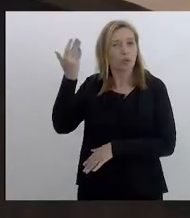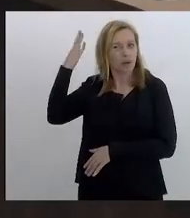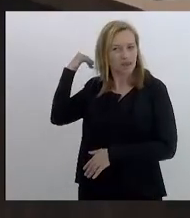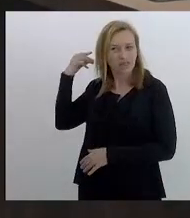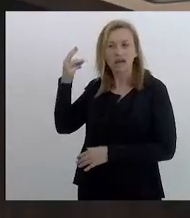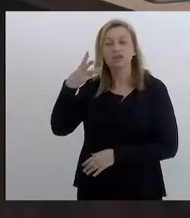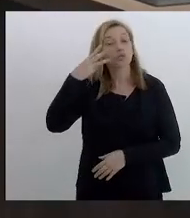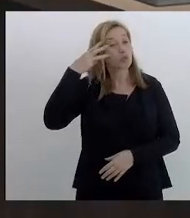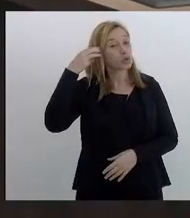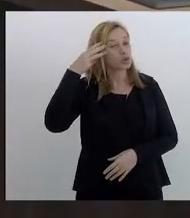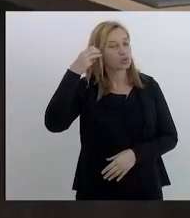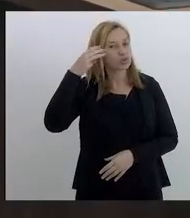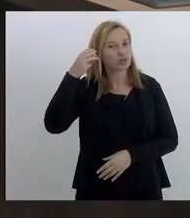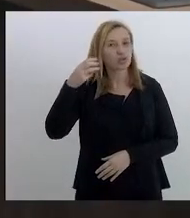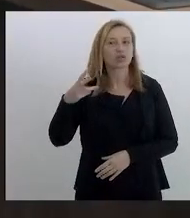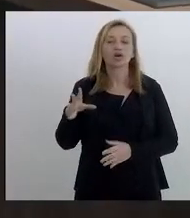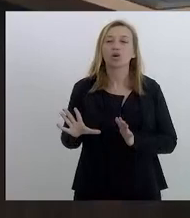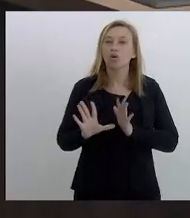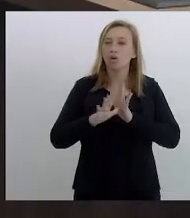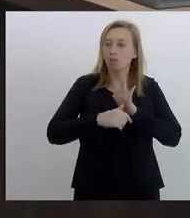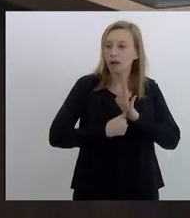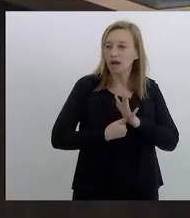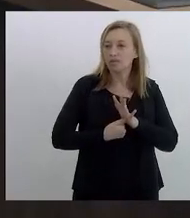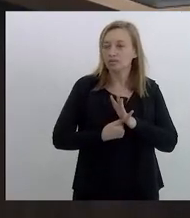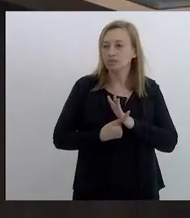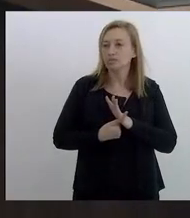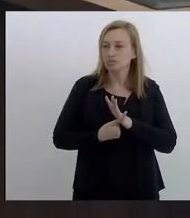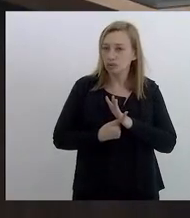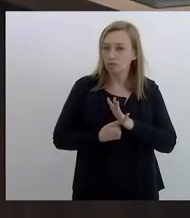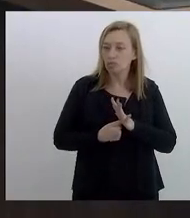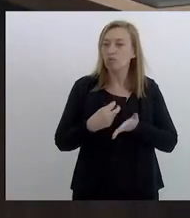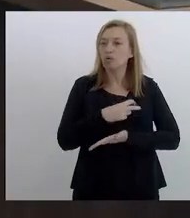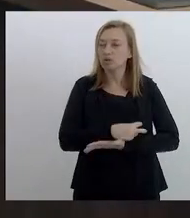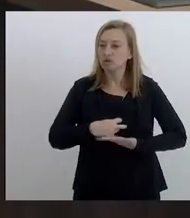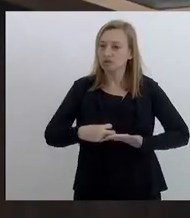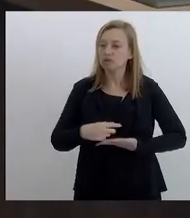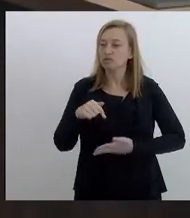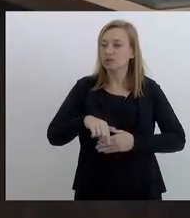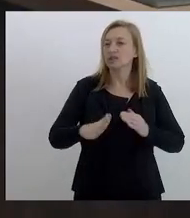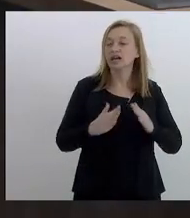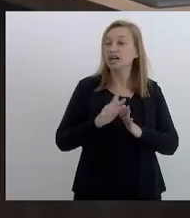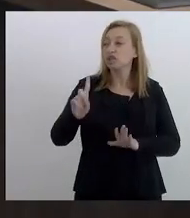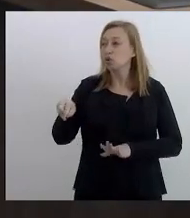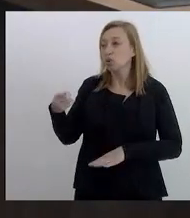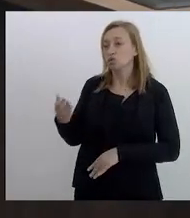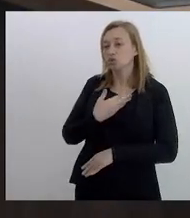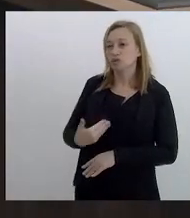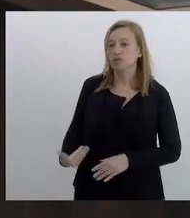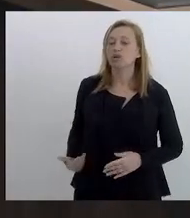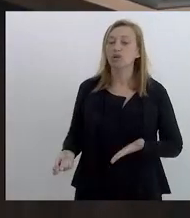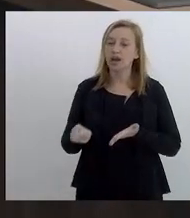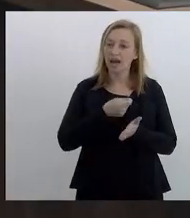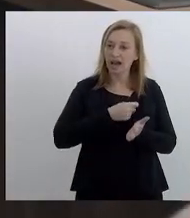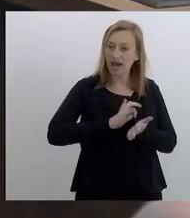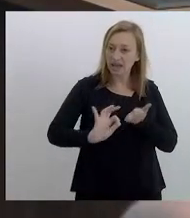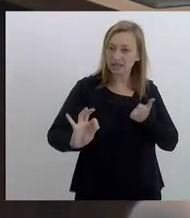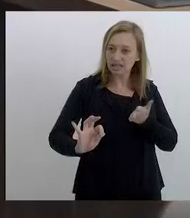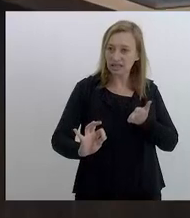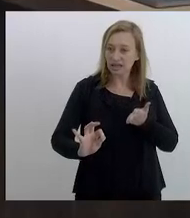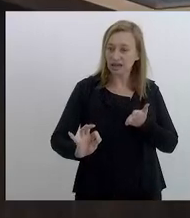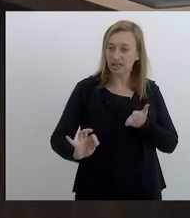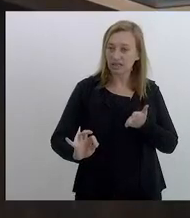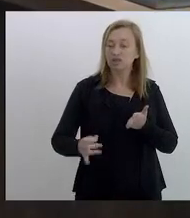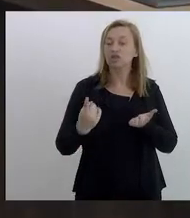Wilson Witzel, caçado por essa casa, com outros governadores, assinaram um termo